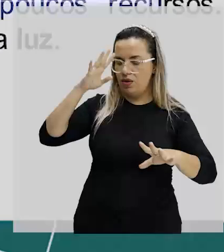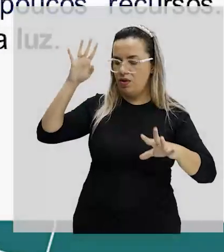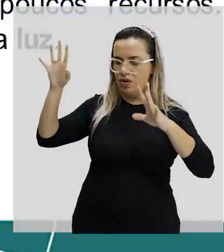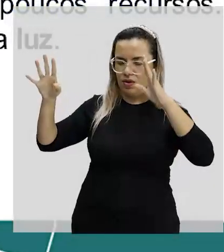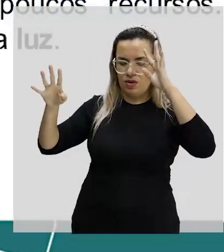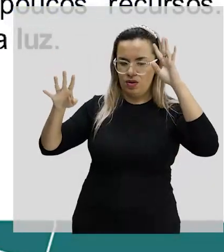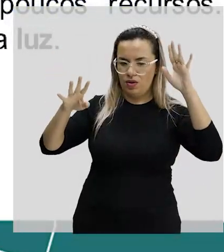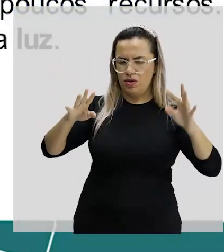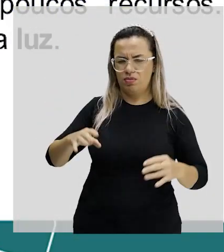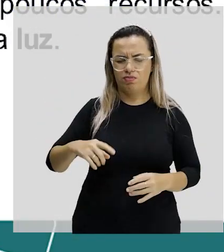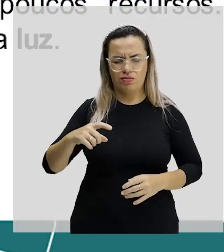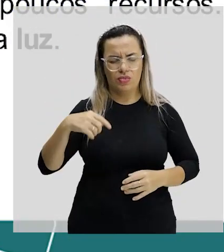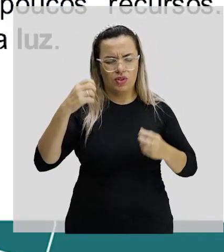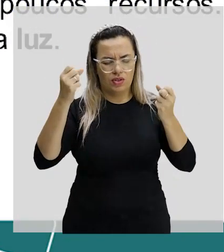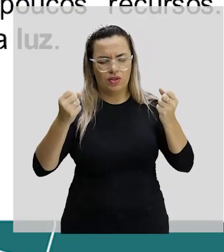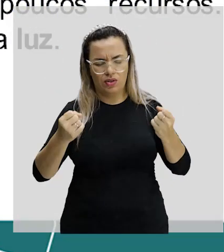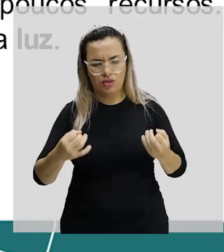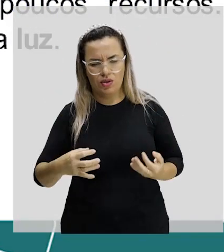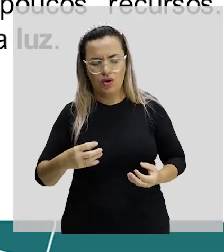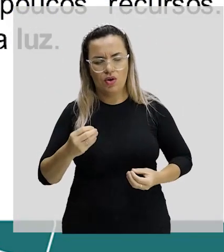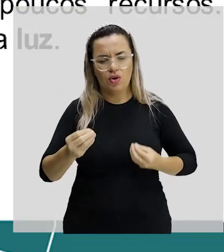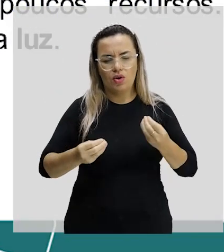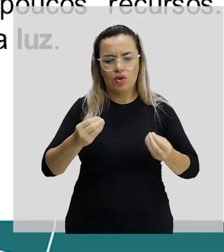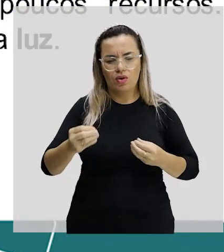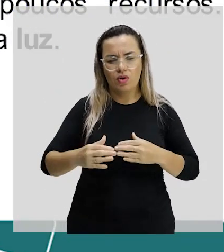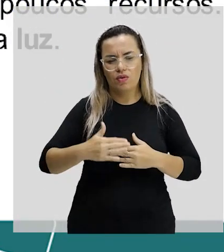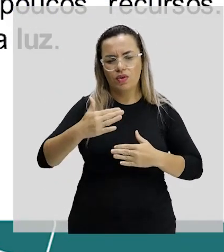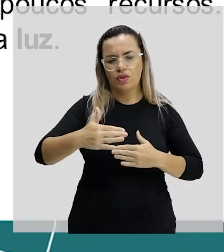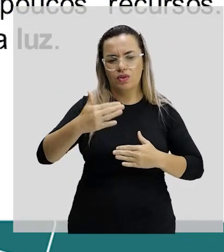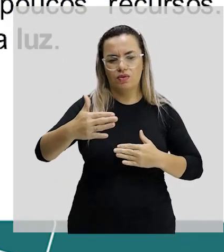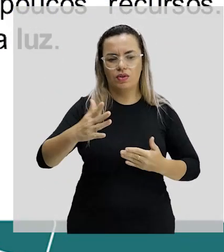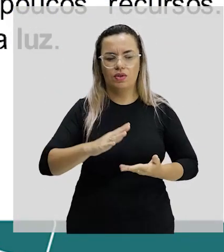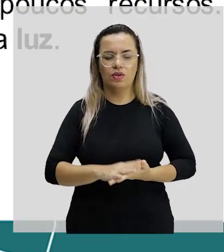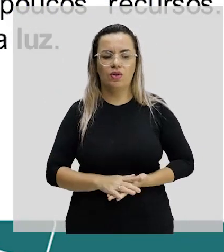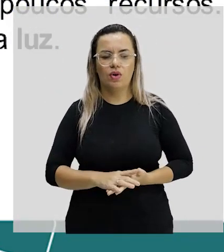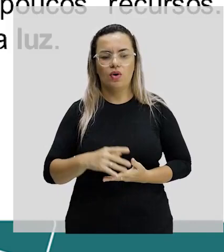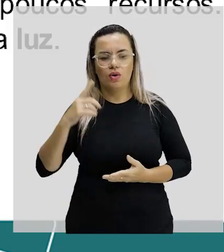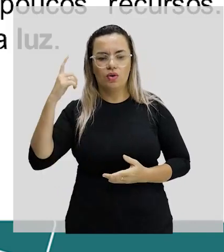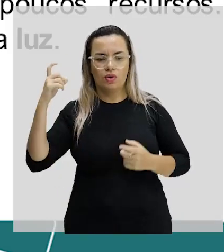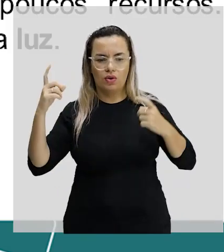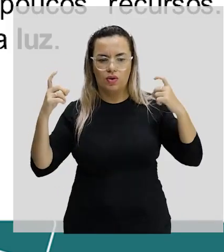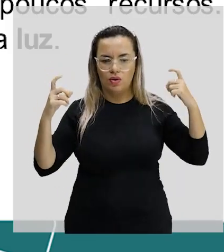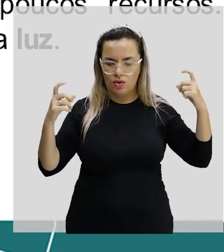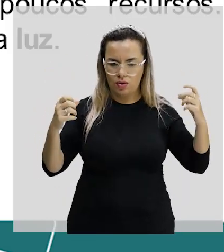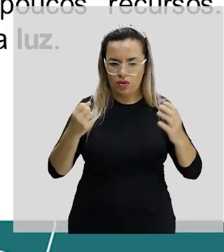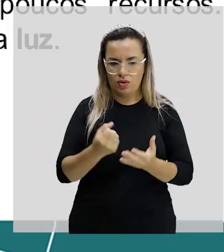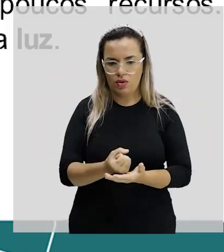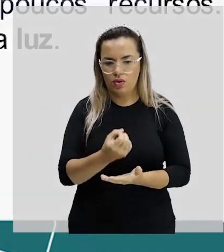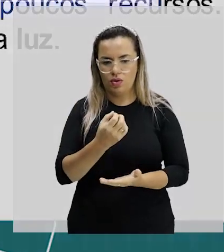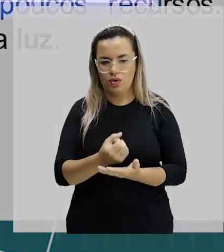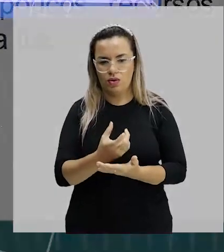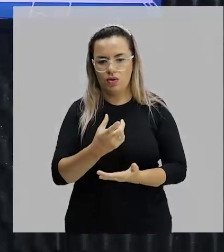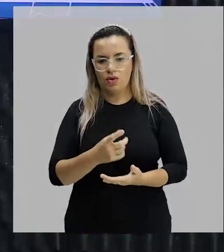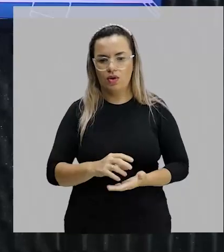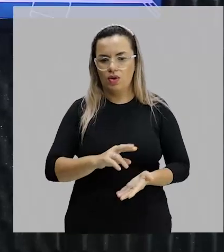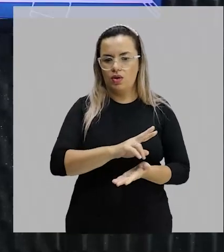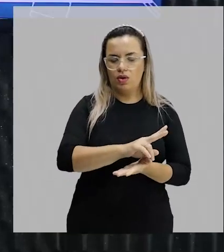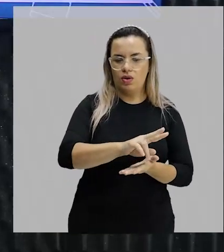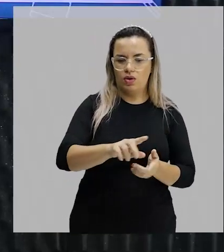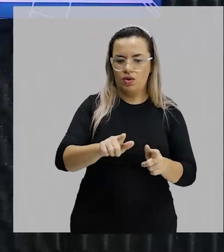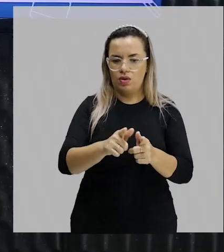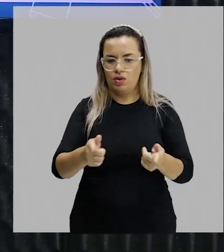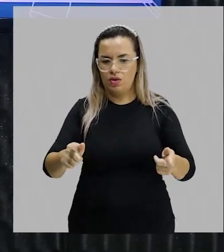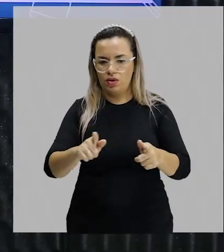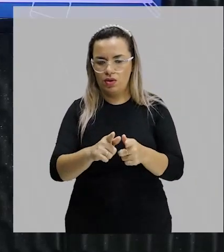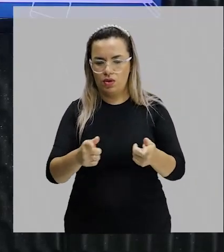feito. O cenário sonoro, verbal, não cenário simultâneo, são outras variações de algumas inúmeras possibilidades que o cenário pode